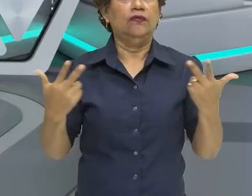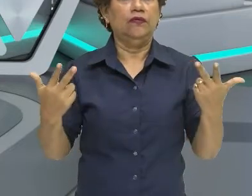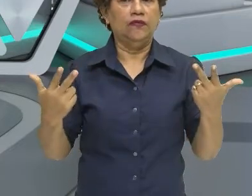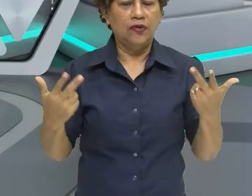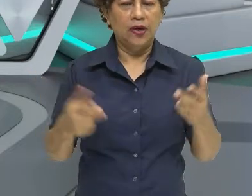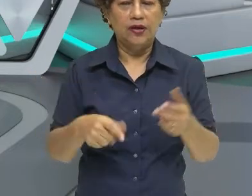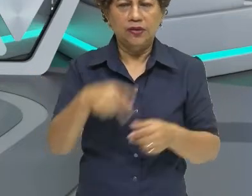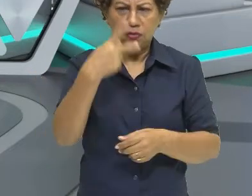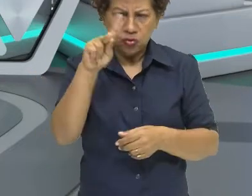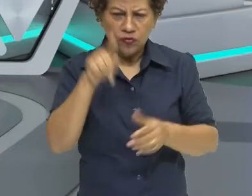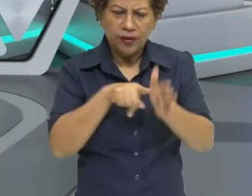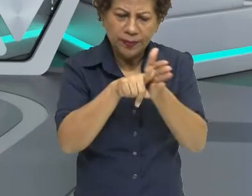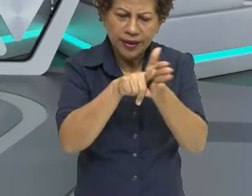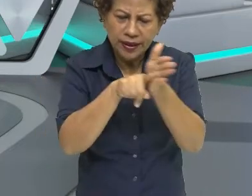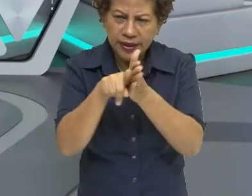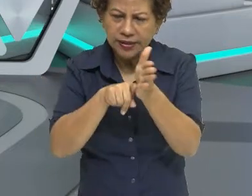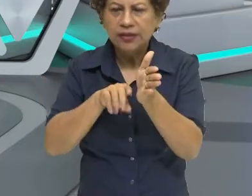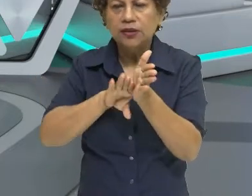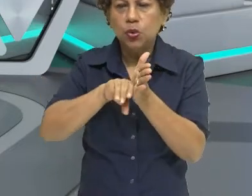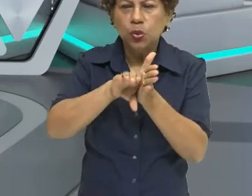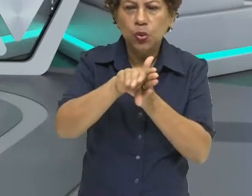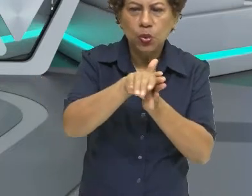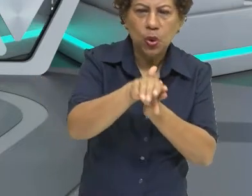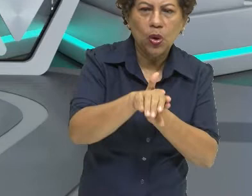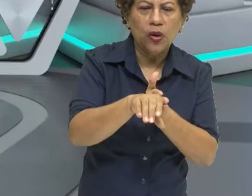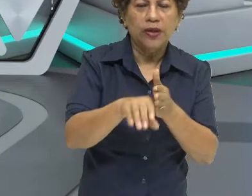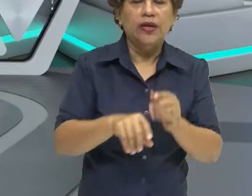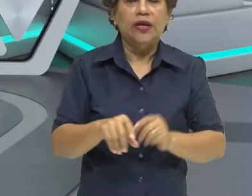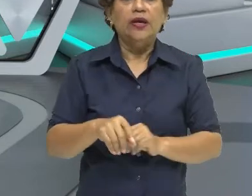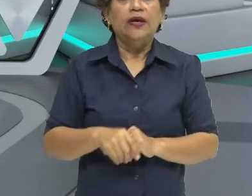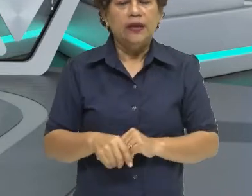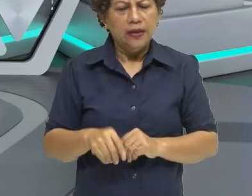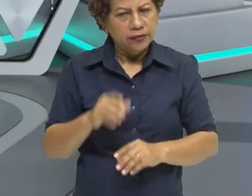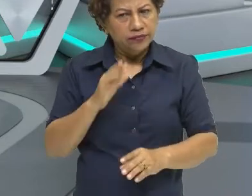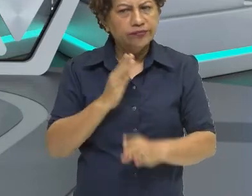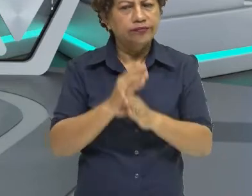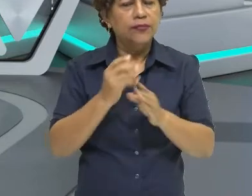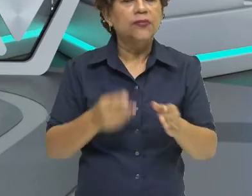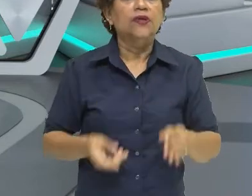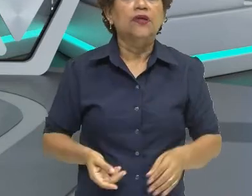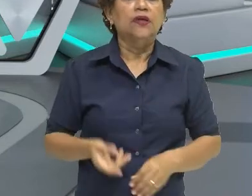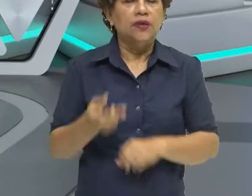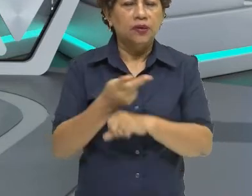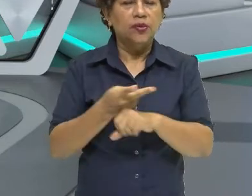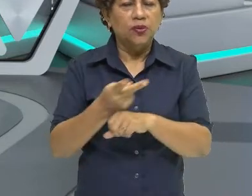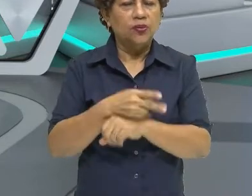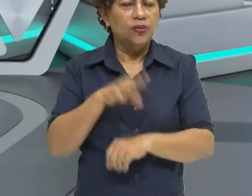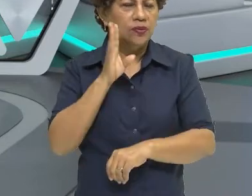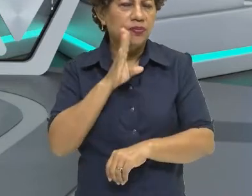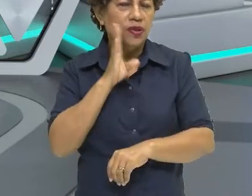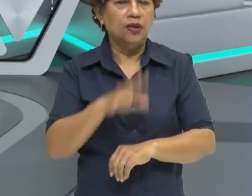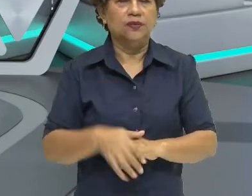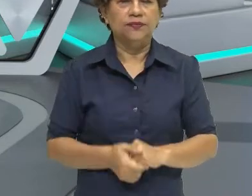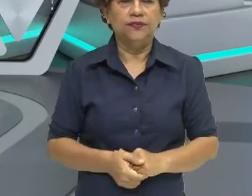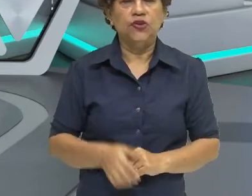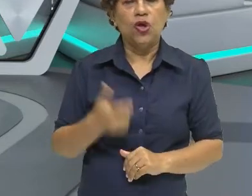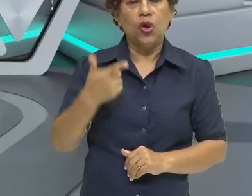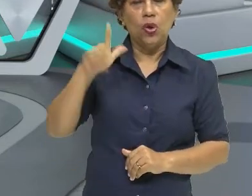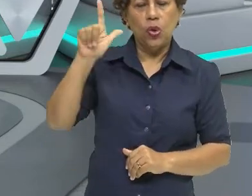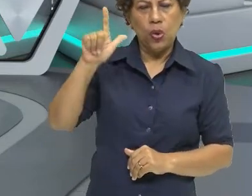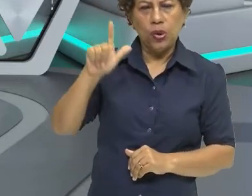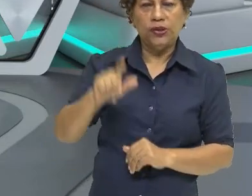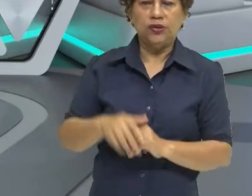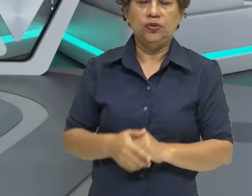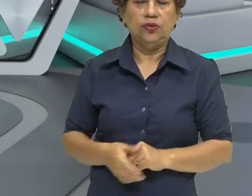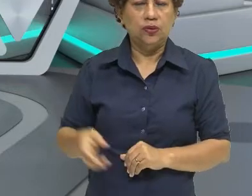pesquisa adivinhas e fiquem trocando adivinhas antes de começar a aula, que é divertido. Outro elemento